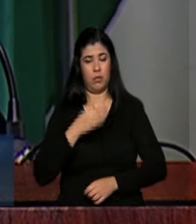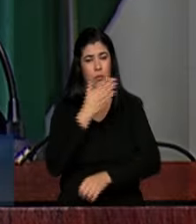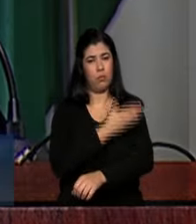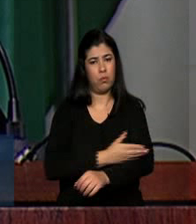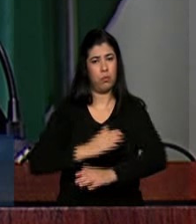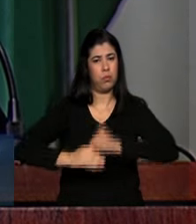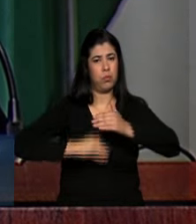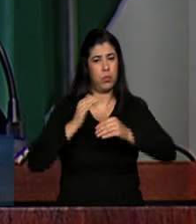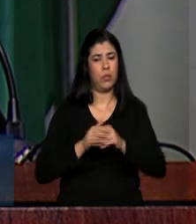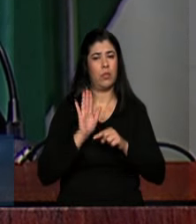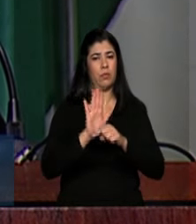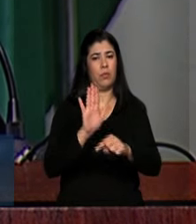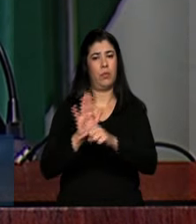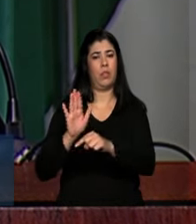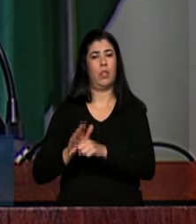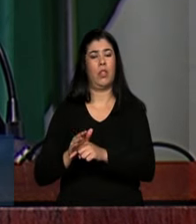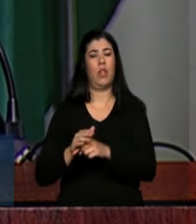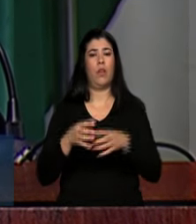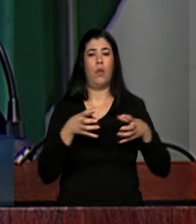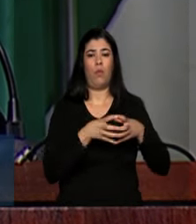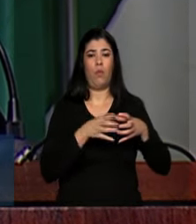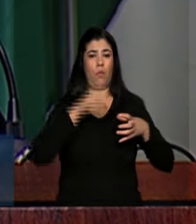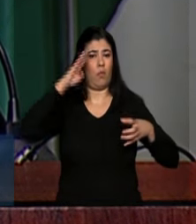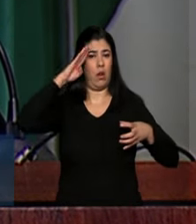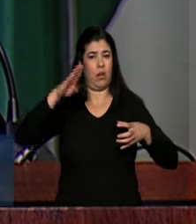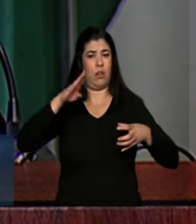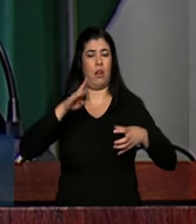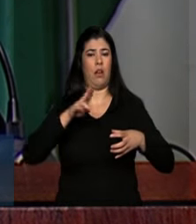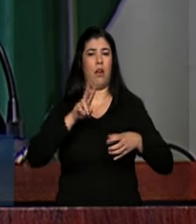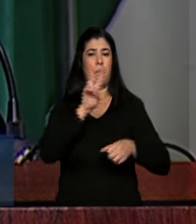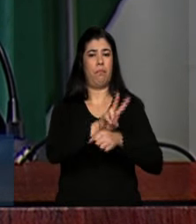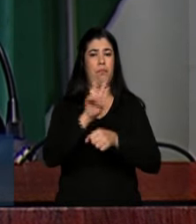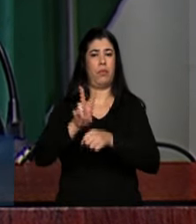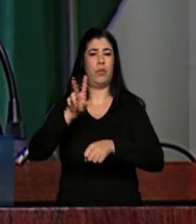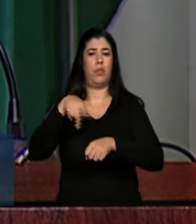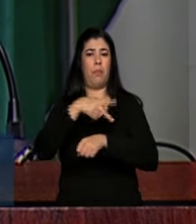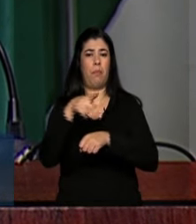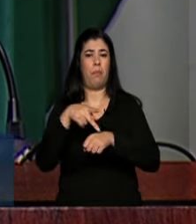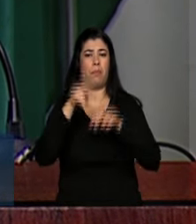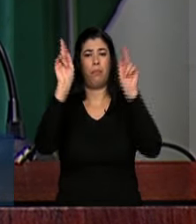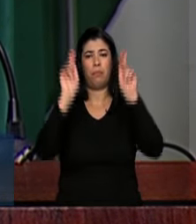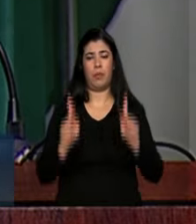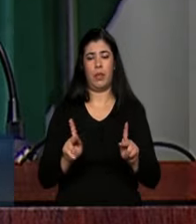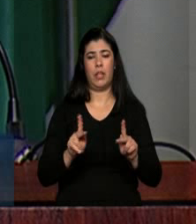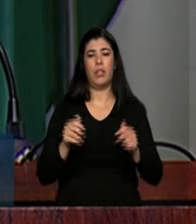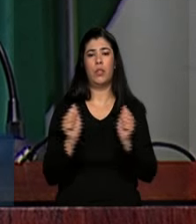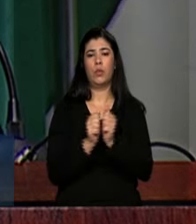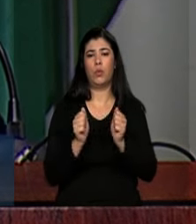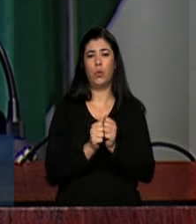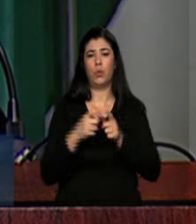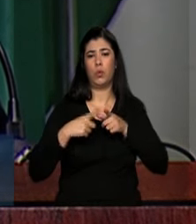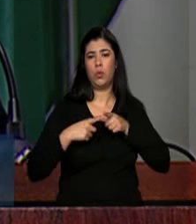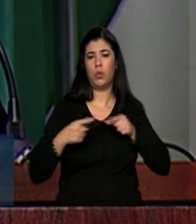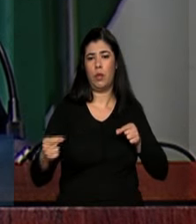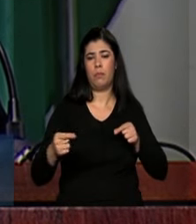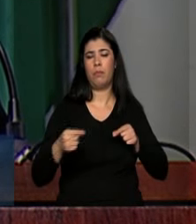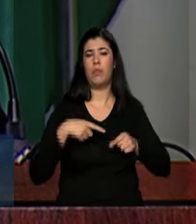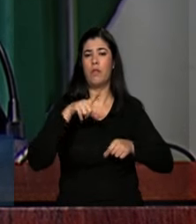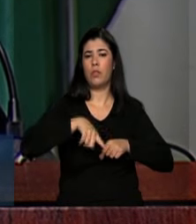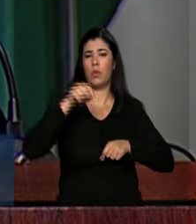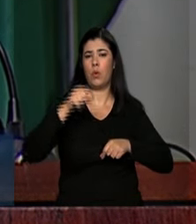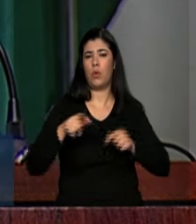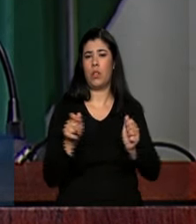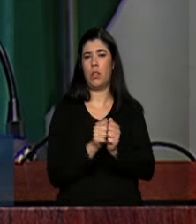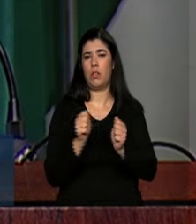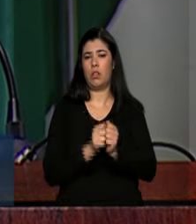importante contribuinte de tropas para operações de manutenção da paz e o país que, ao lado do Japão, mais vezes foi eleito